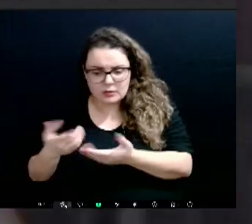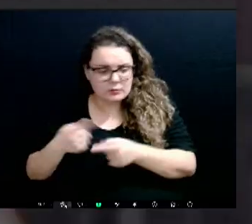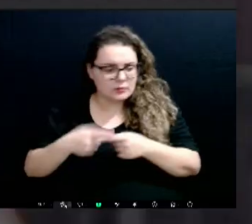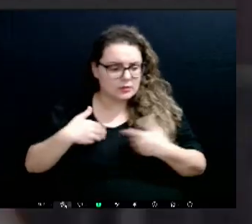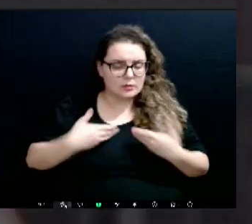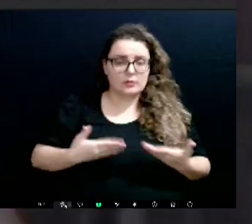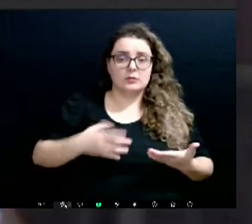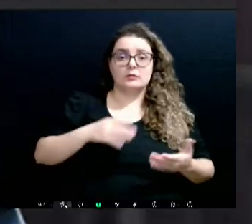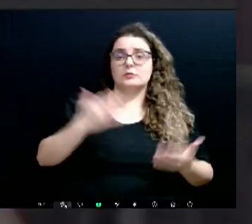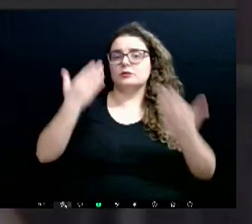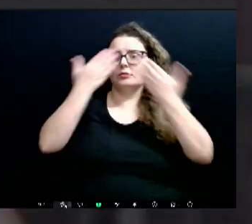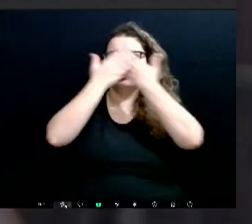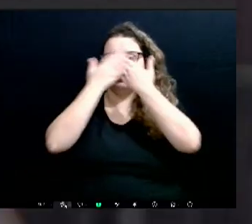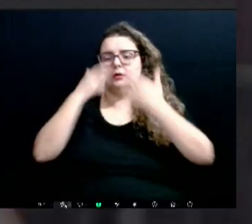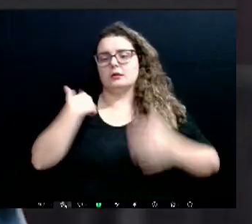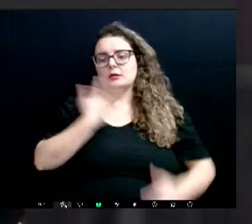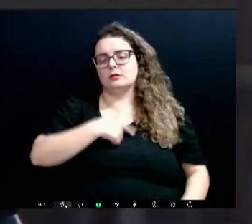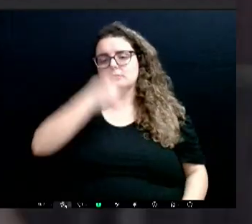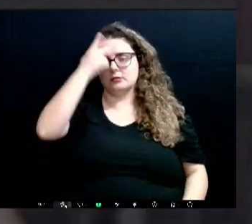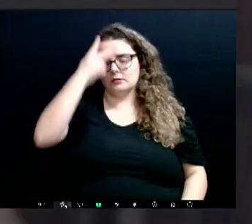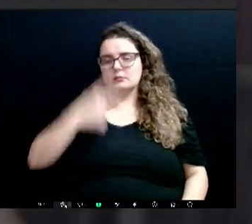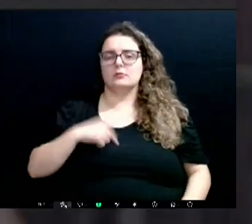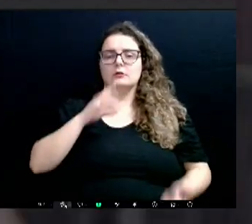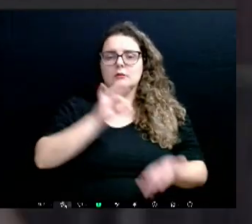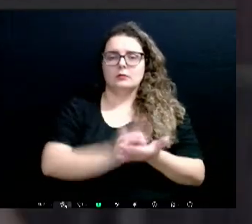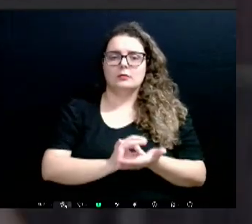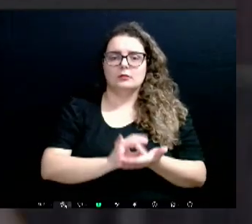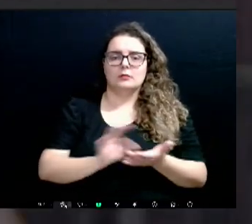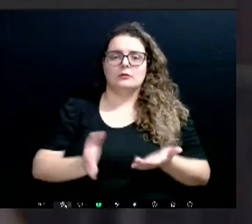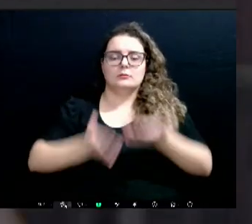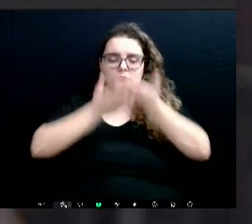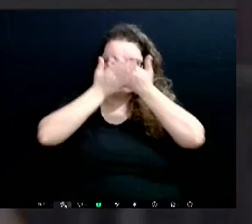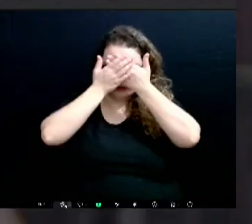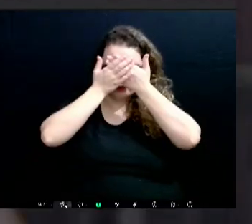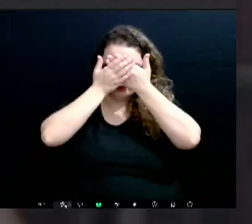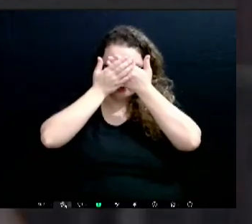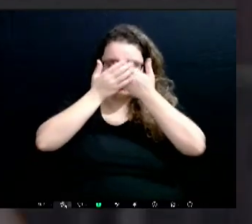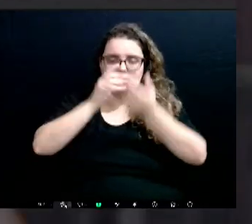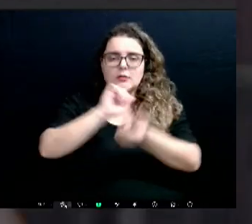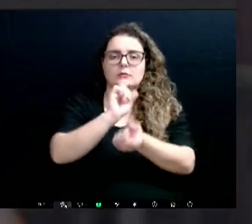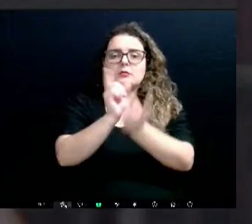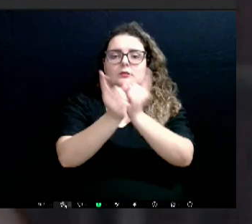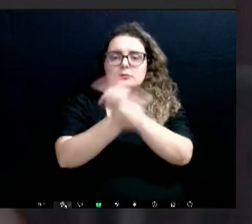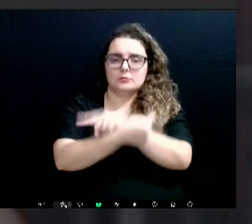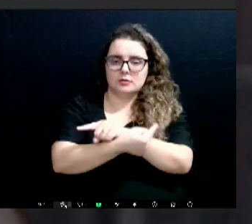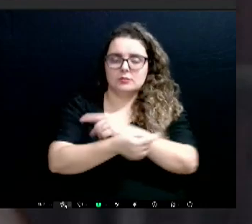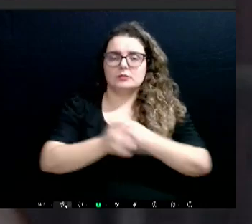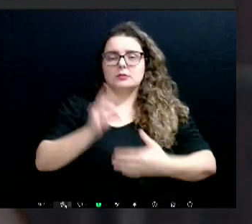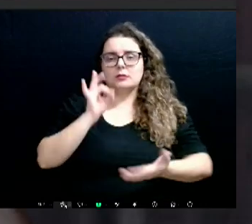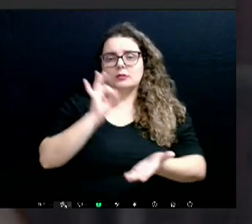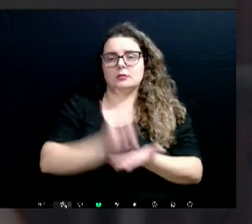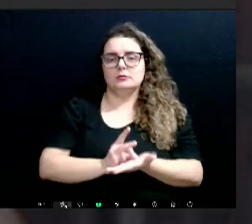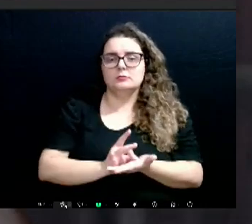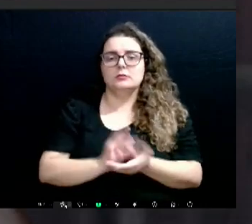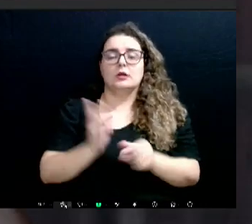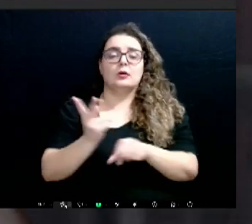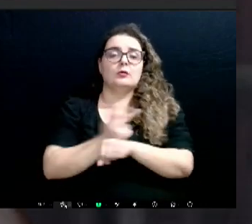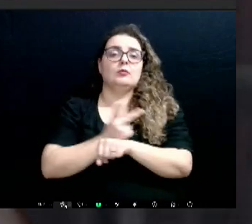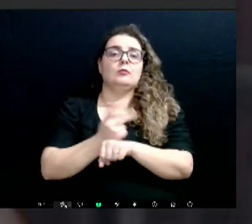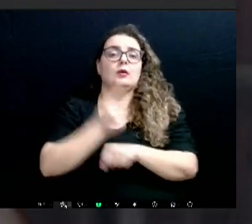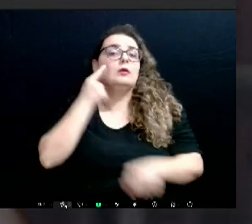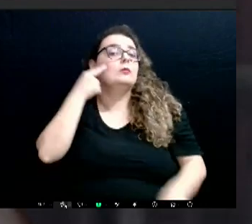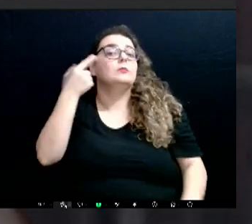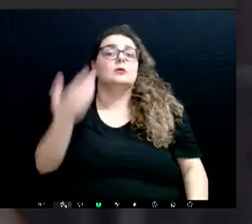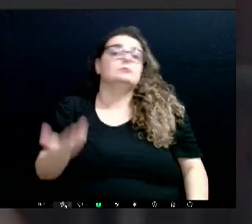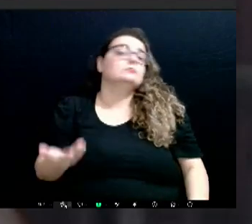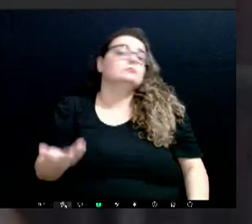do momento que a gente nega aquilo, a gente elimina, a gente distorce uma realidade. Acaba indo em busca de um ideal que na verdade